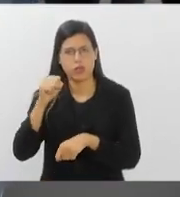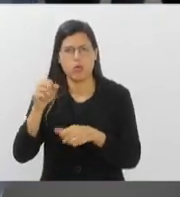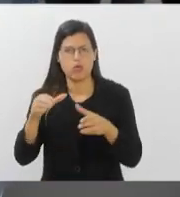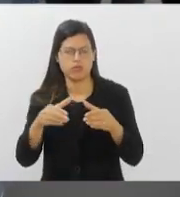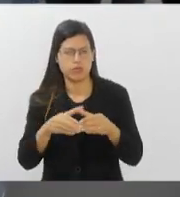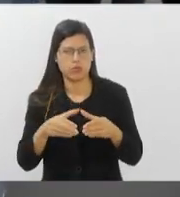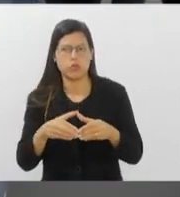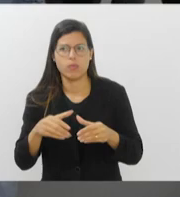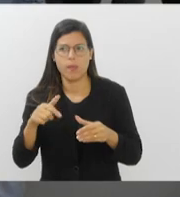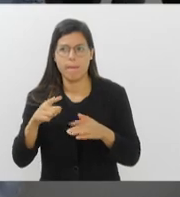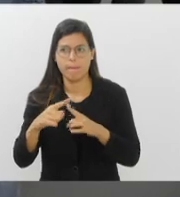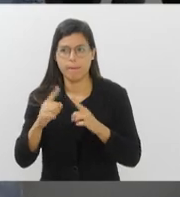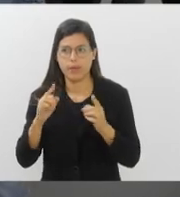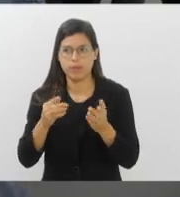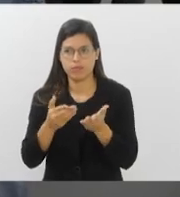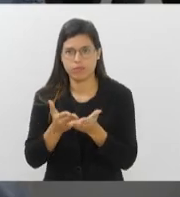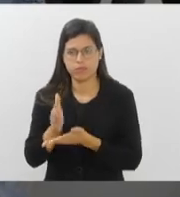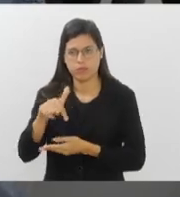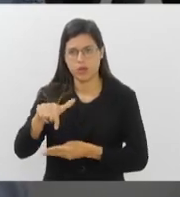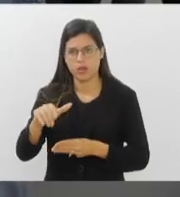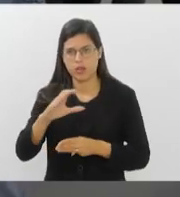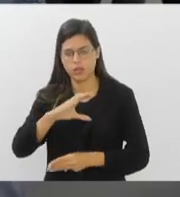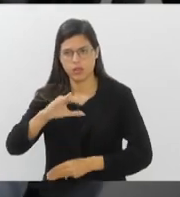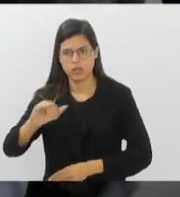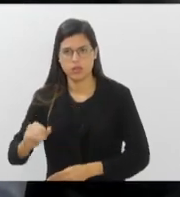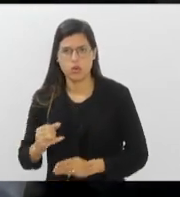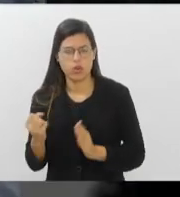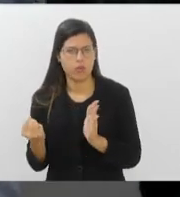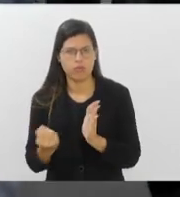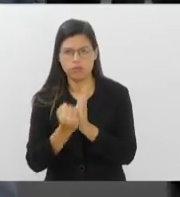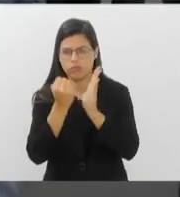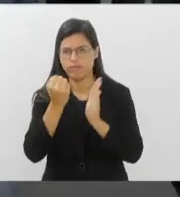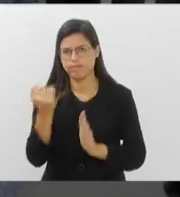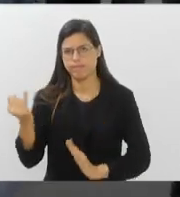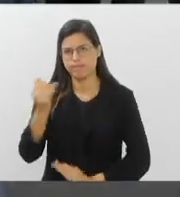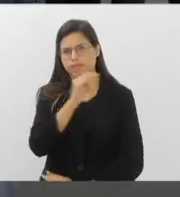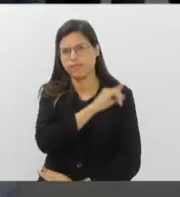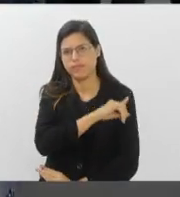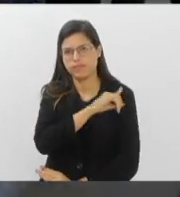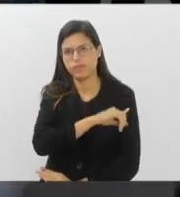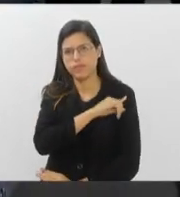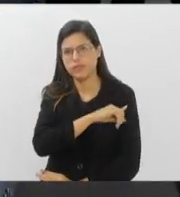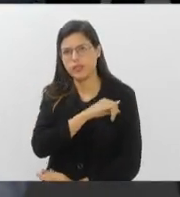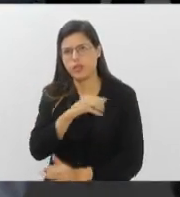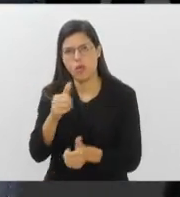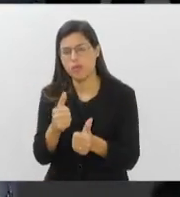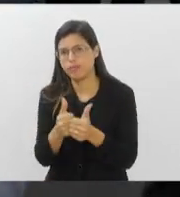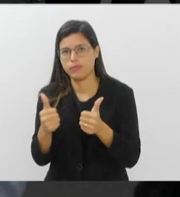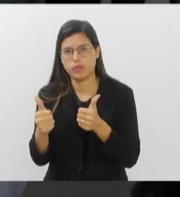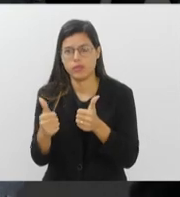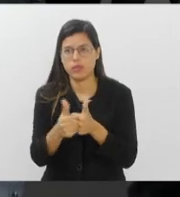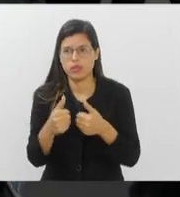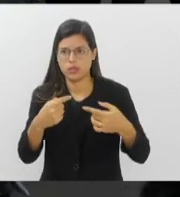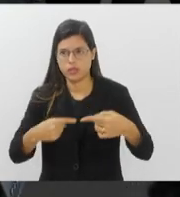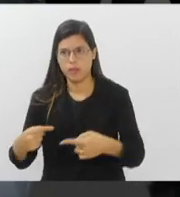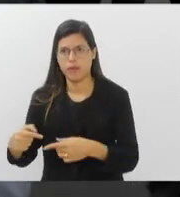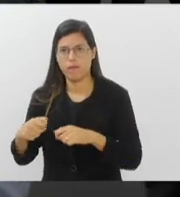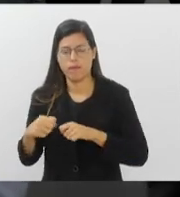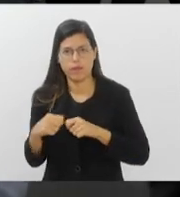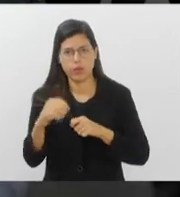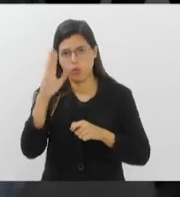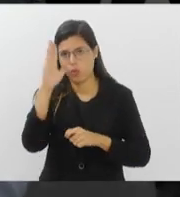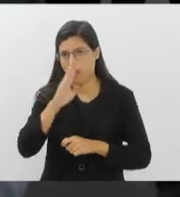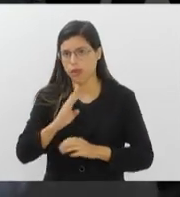Constituição e Justiça, ele vai ser um marco importante para o Rio de Janeiro assumir um pioneirismo nesse debate que está sendo feito, repito, no Brasil